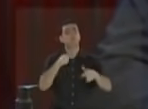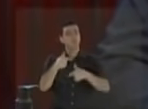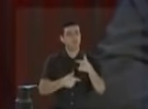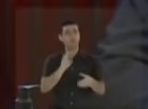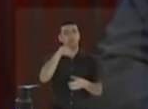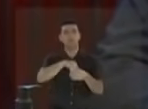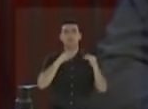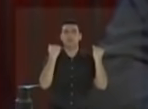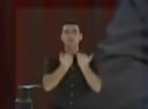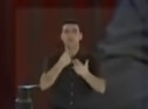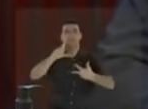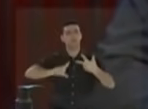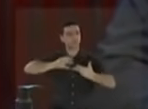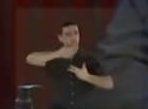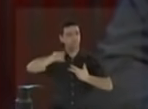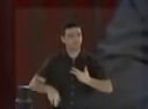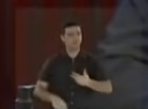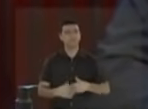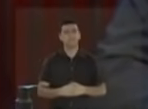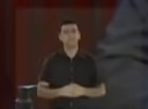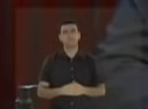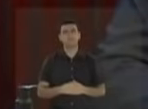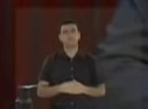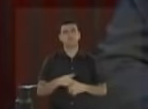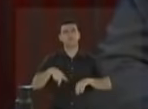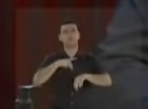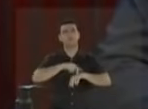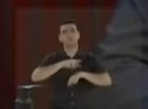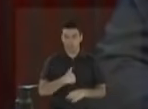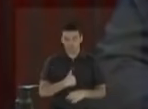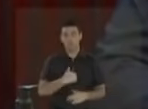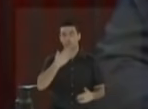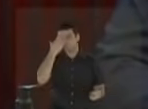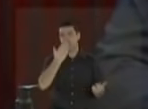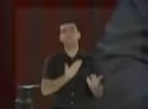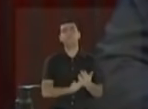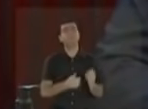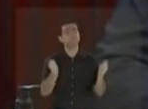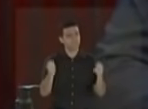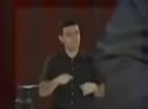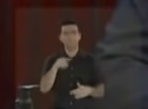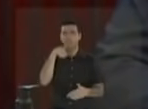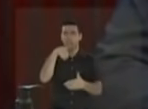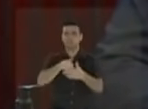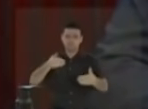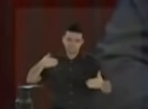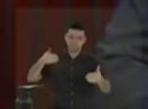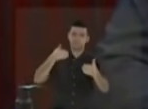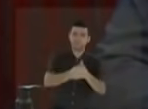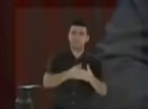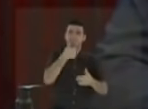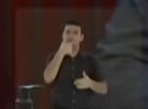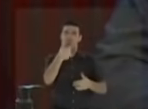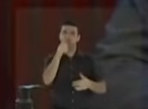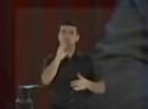críticas o presidente eram os dois sentidos de um lado a lista de Moraes e do outro Ministro Barroso o TSE urnas eletrônicas então a gente chegou num ponto